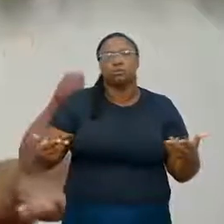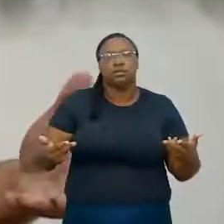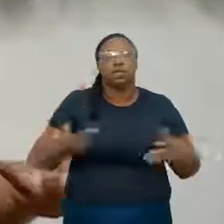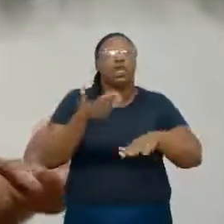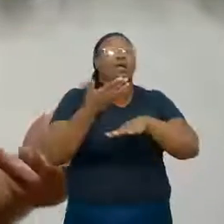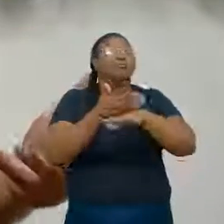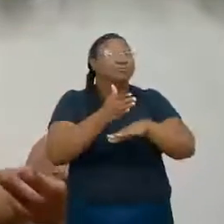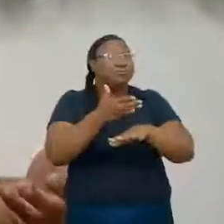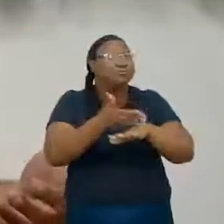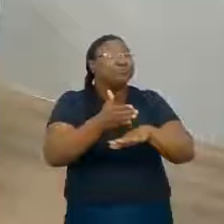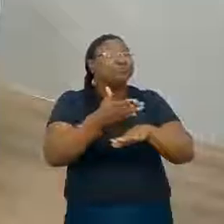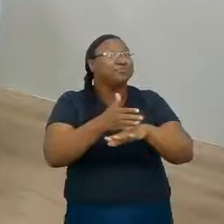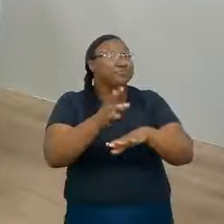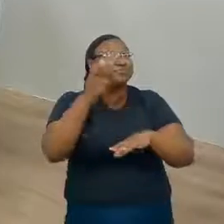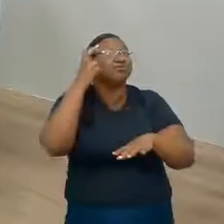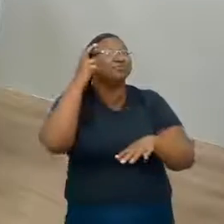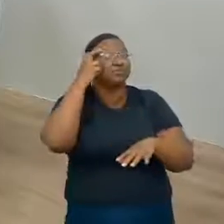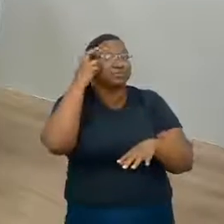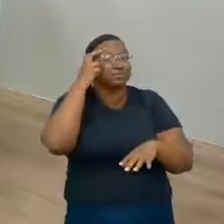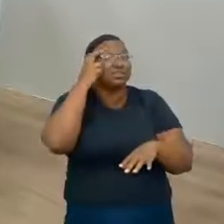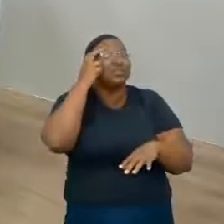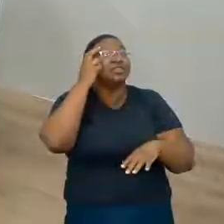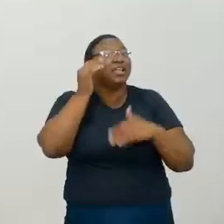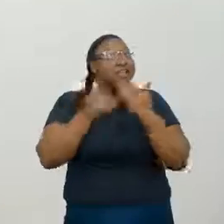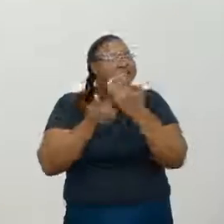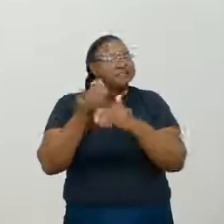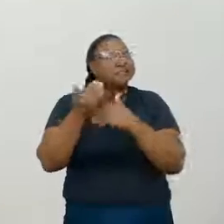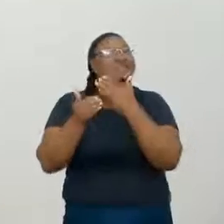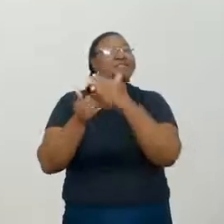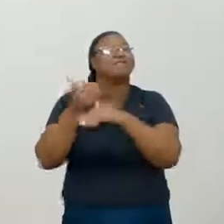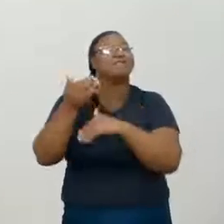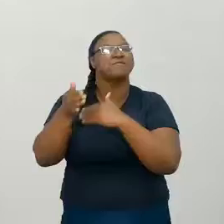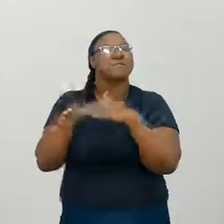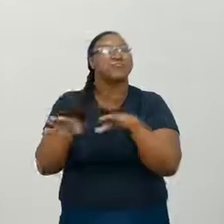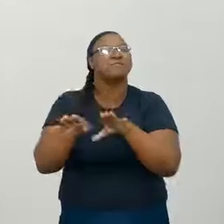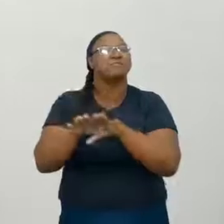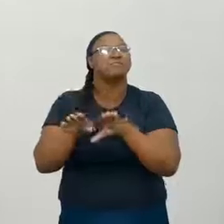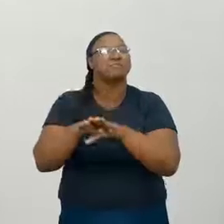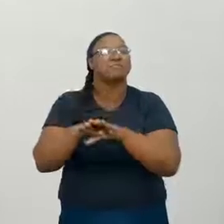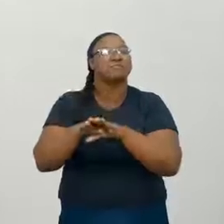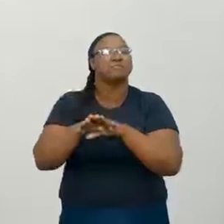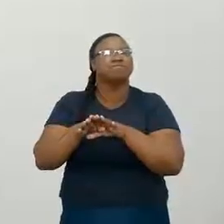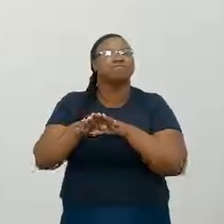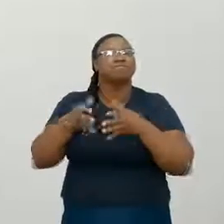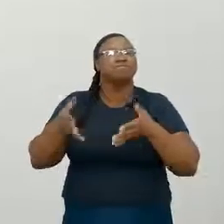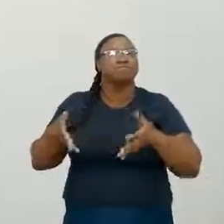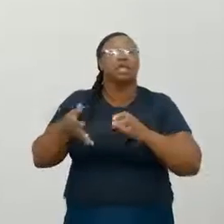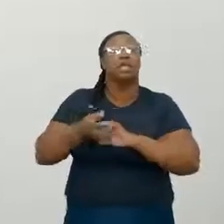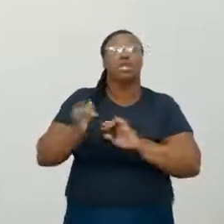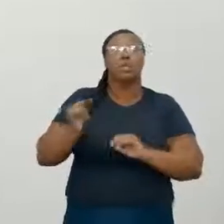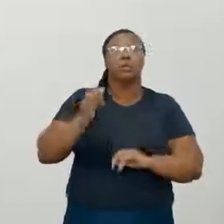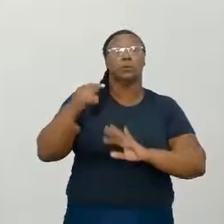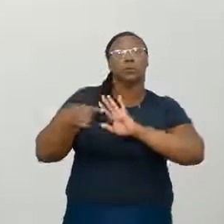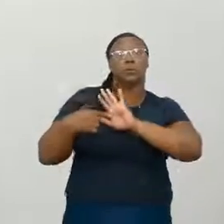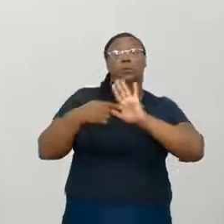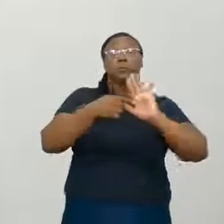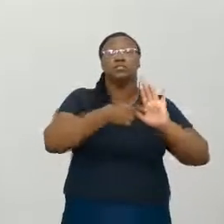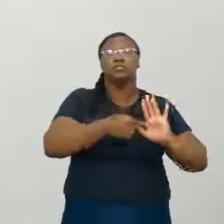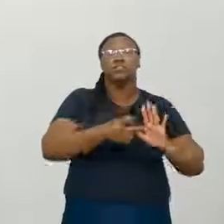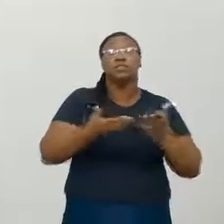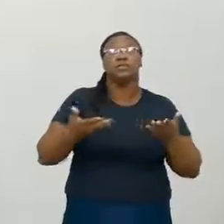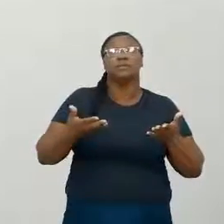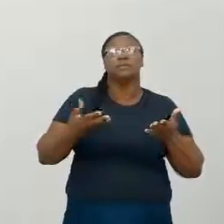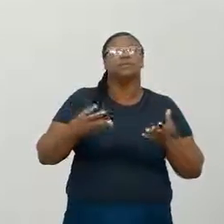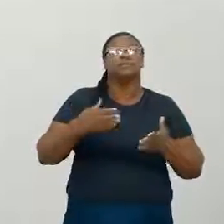práticas culturais, né, que foram, né, elencadas como patrimônio imaterial. É importante a gente salientar isso, porque isso daí é um dos focos